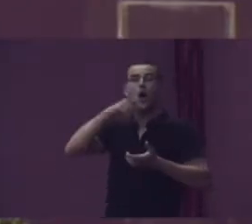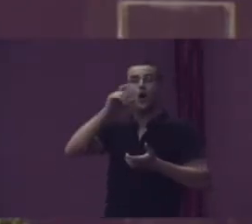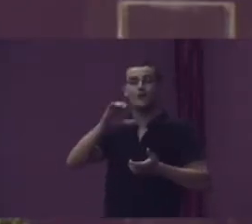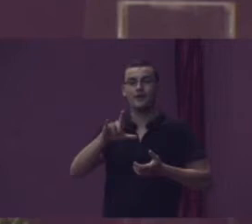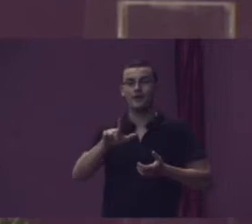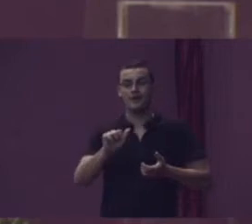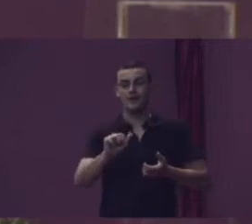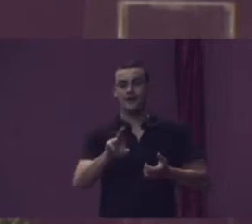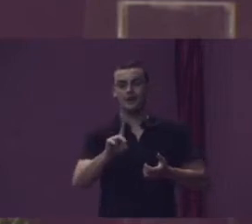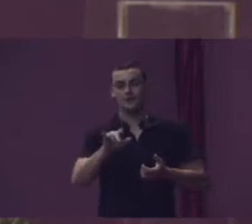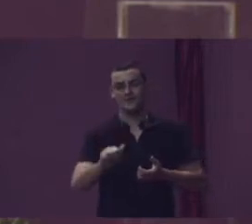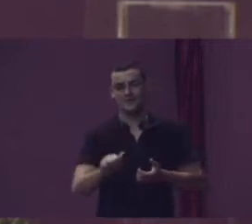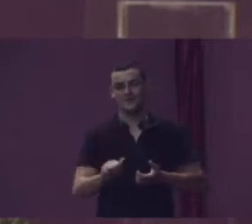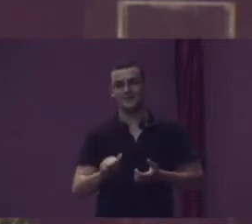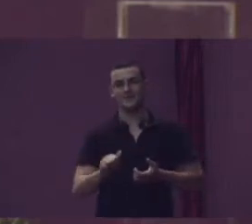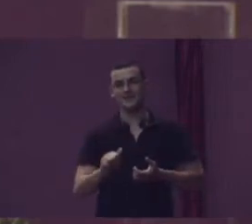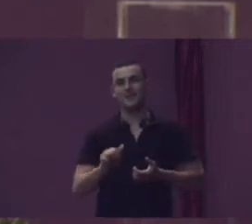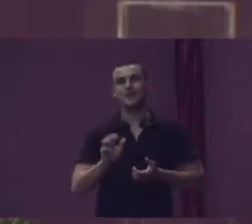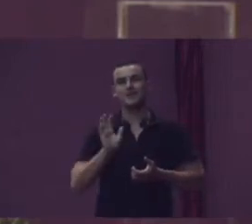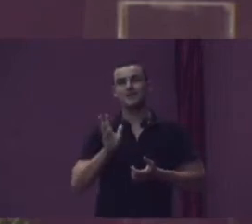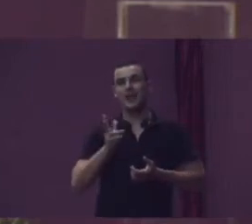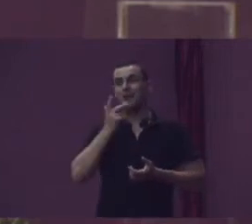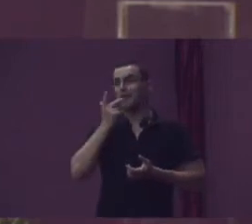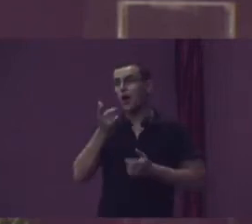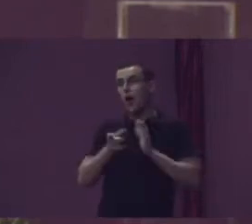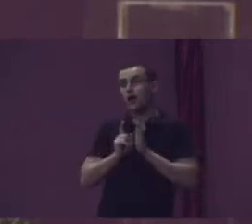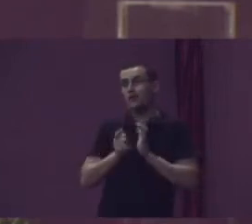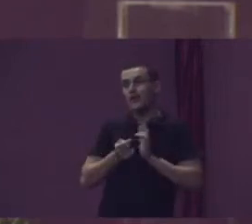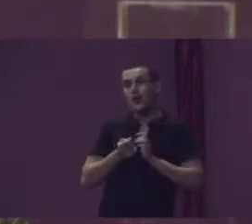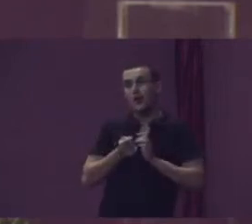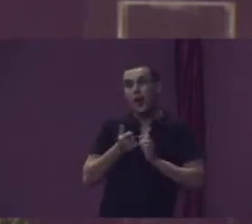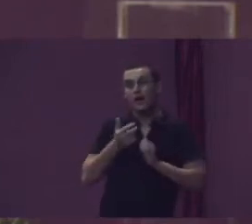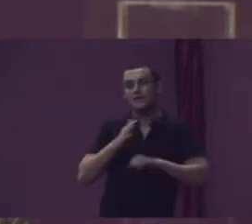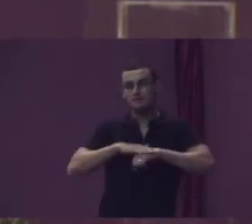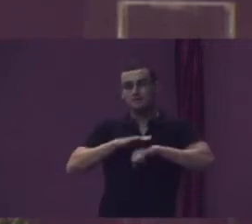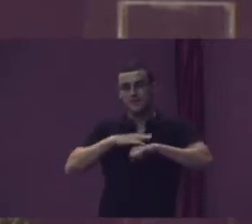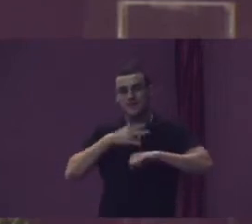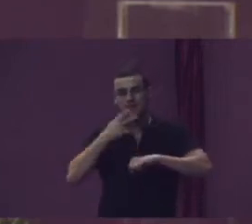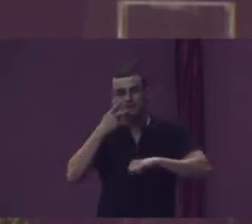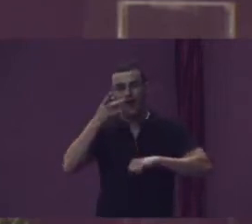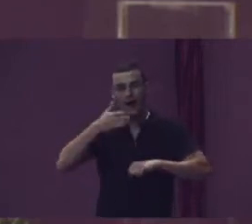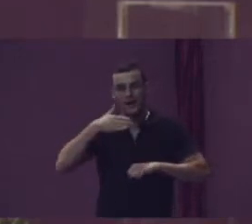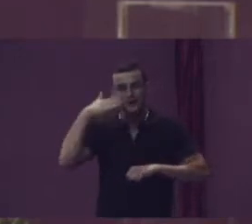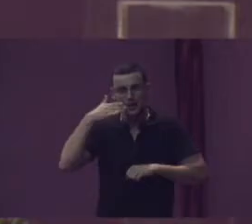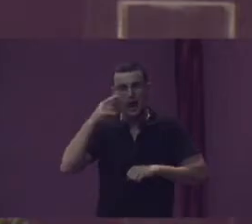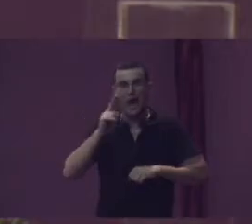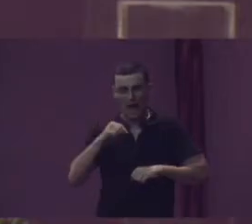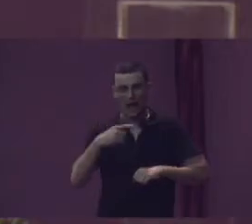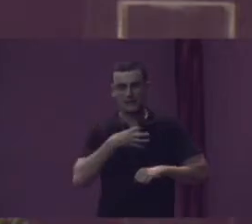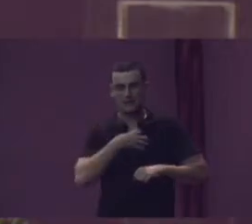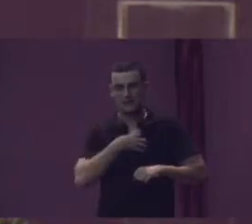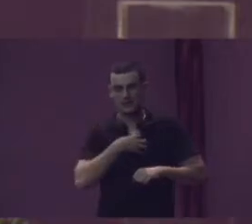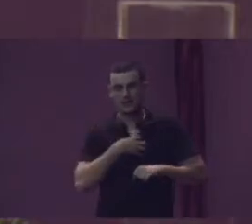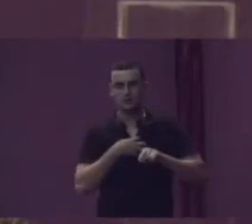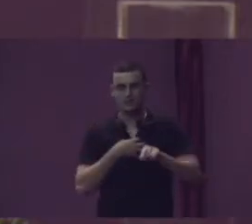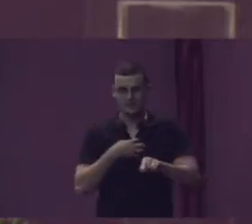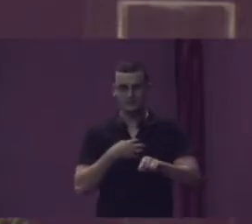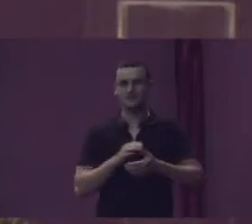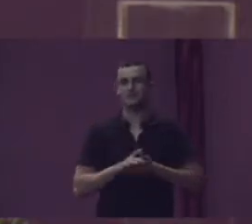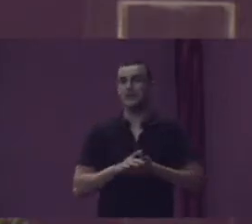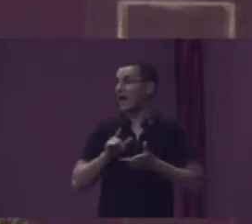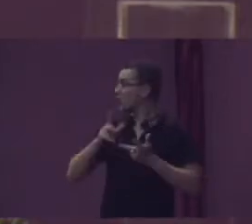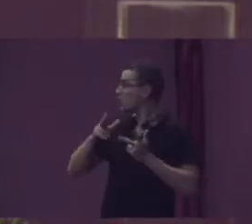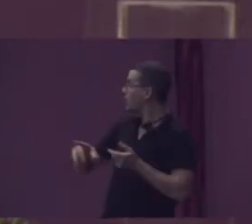Cláudia, eu até brinquei com ela, que ela deu alguns spoilers de falas que eu estava trazendo, mas é bem nesse sentido, né? Que desde sempre, como a fala